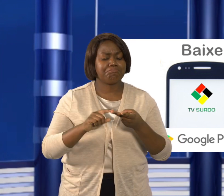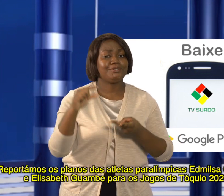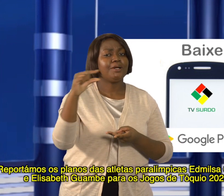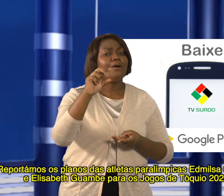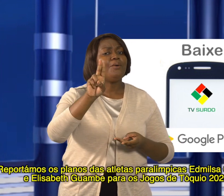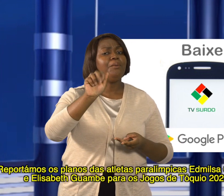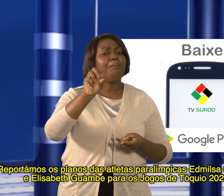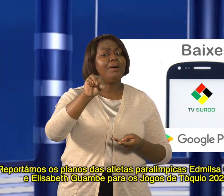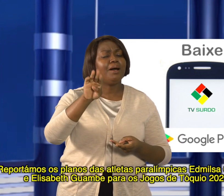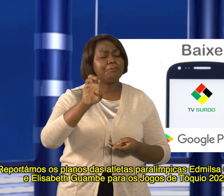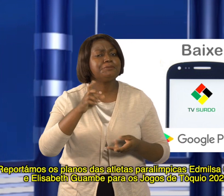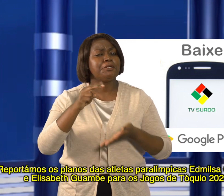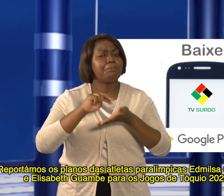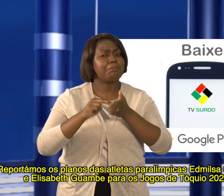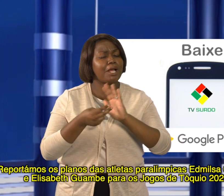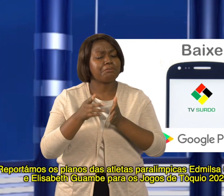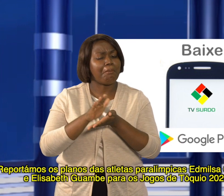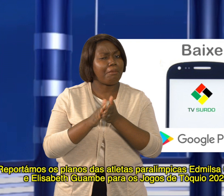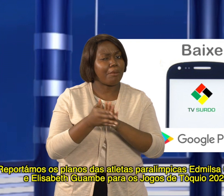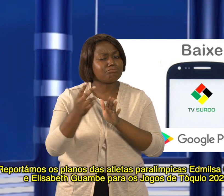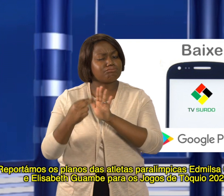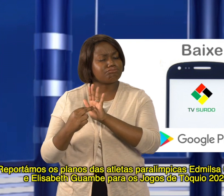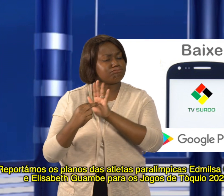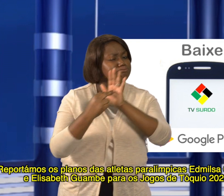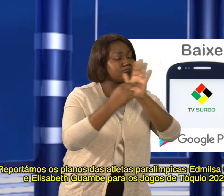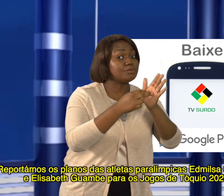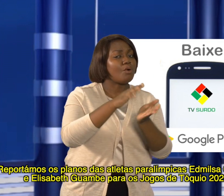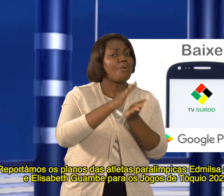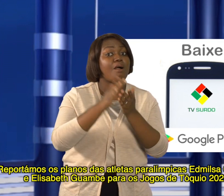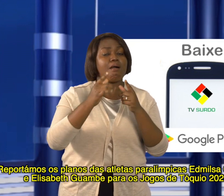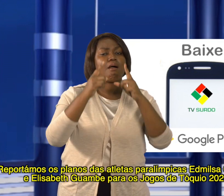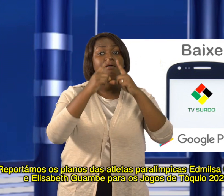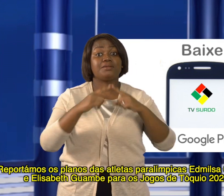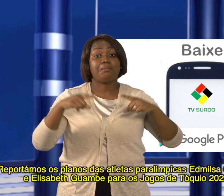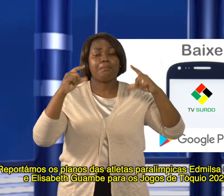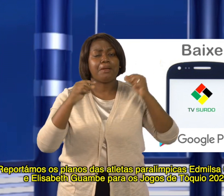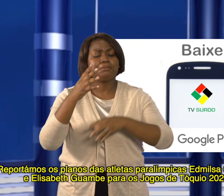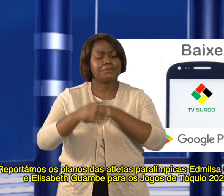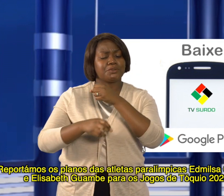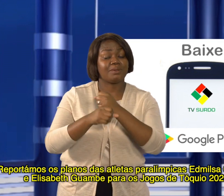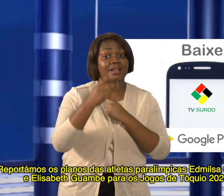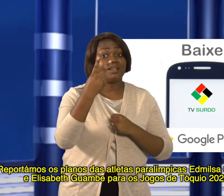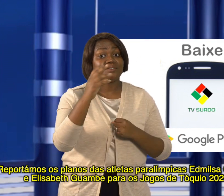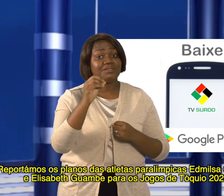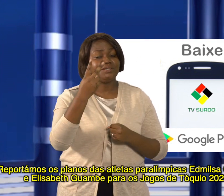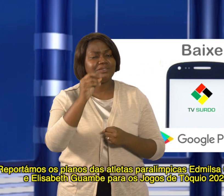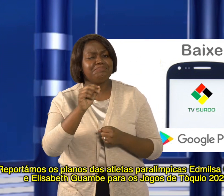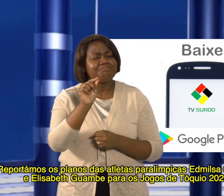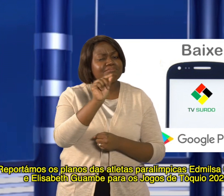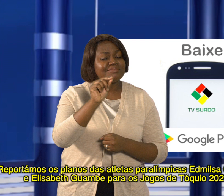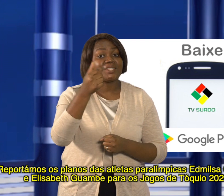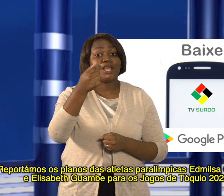Reportamos os planos das atletas paralímpicas e de Nilson Governo e Elisabeth Coambe